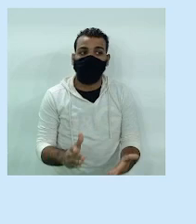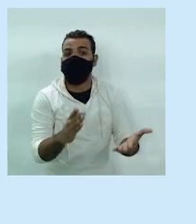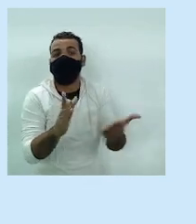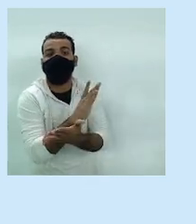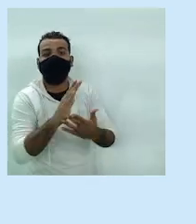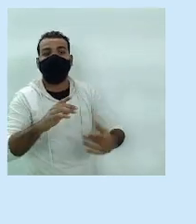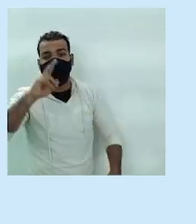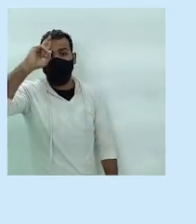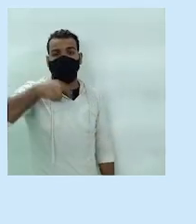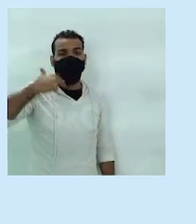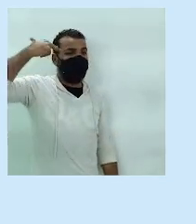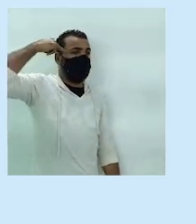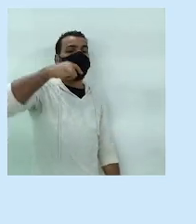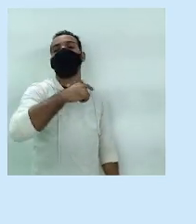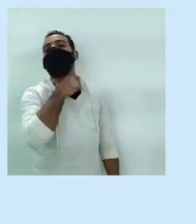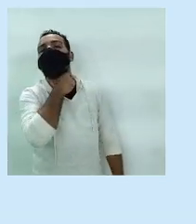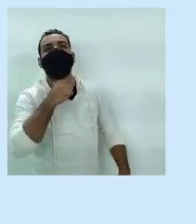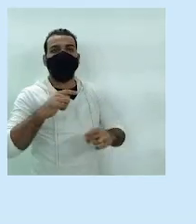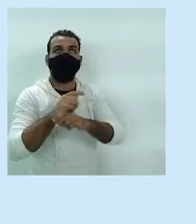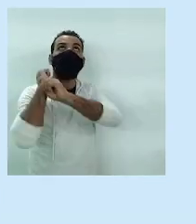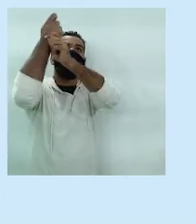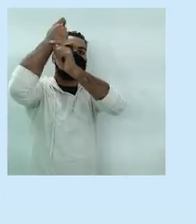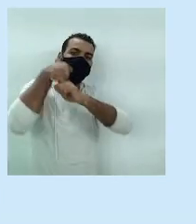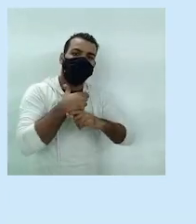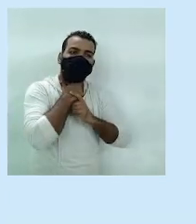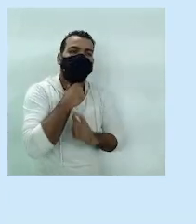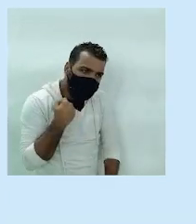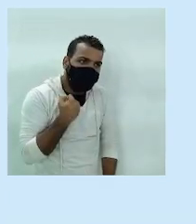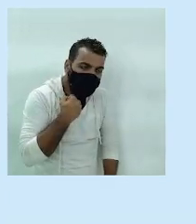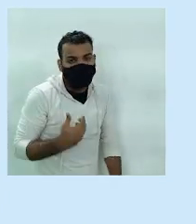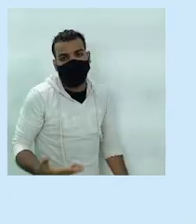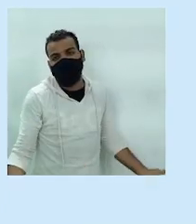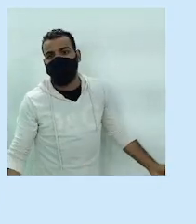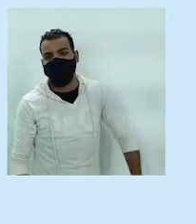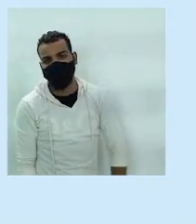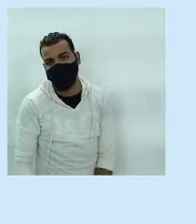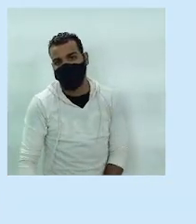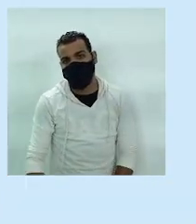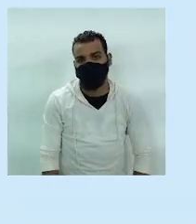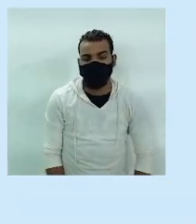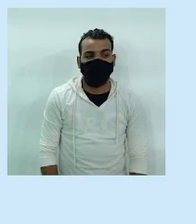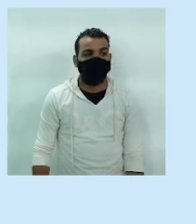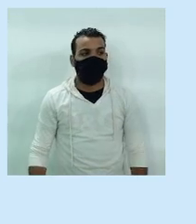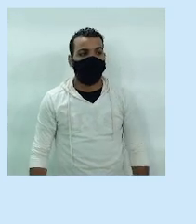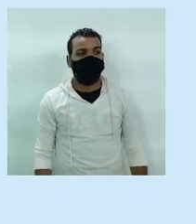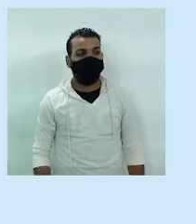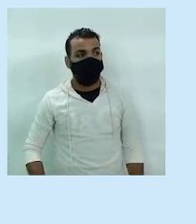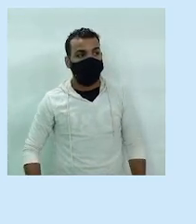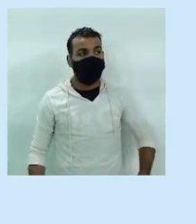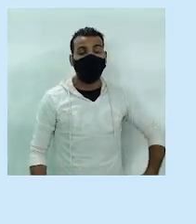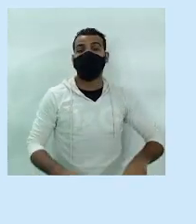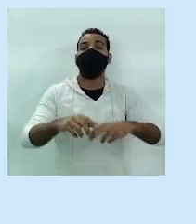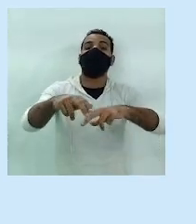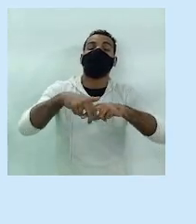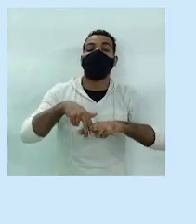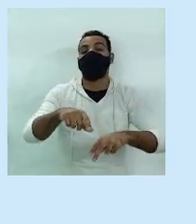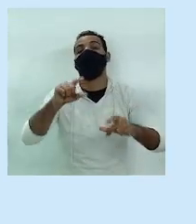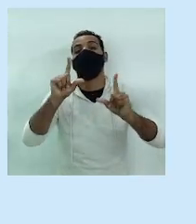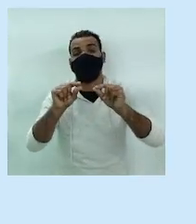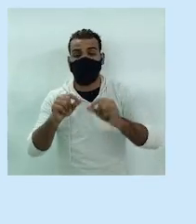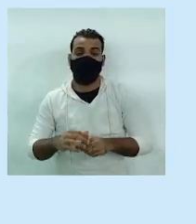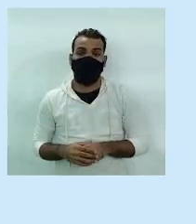Então a resistência intensificava-se, sobretudo, a partir da penetração de quê? Da penetração